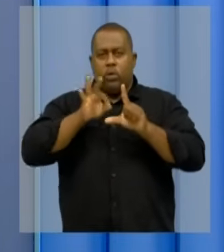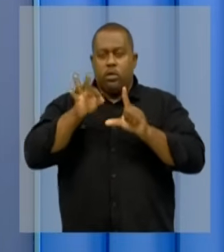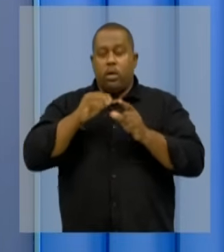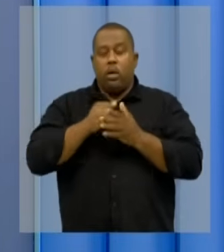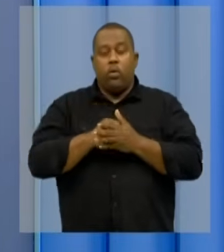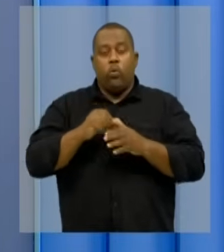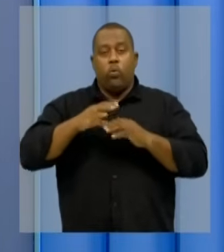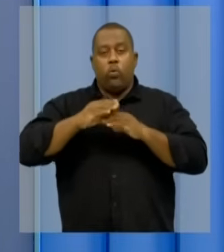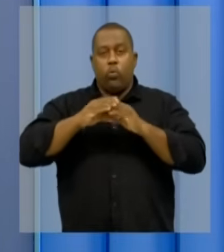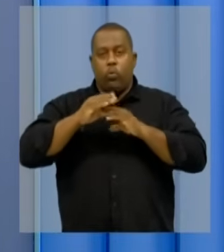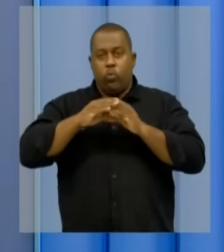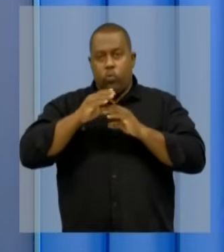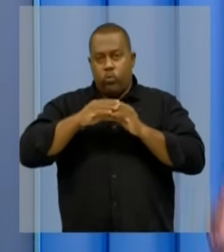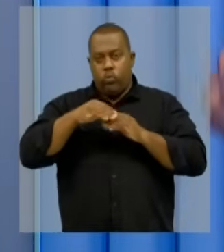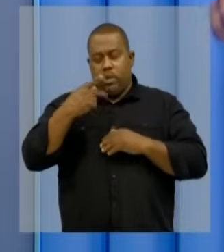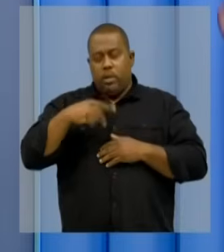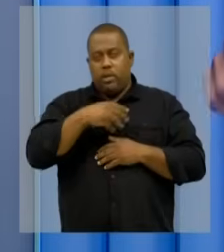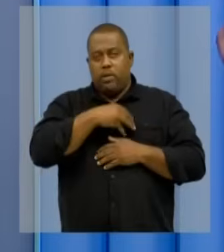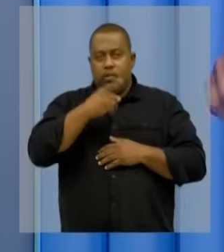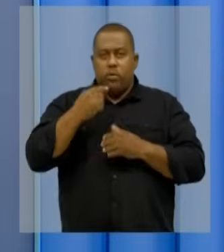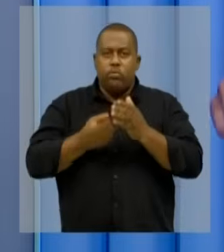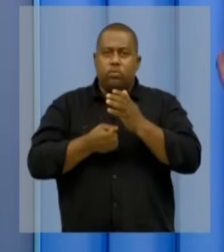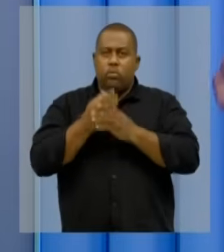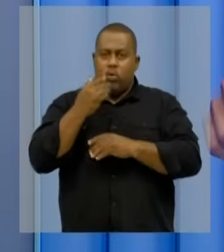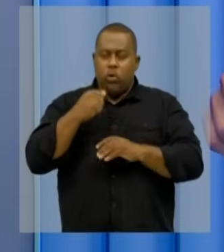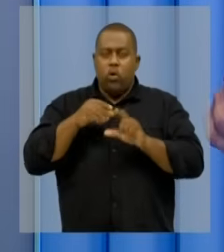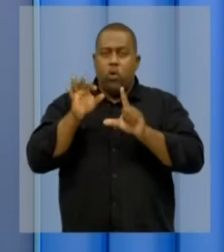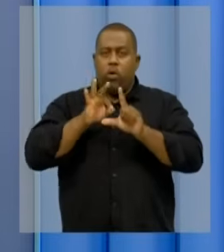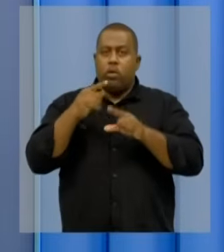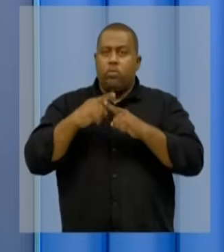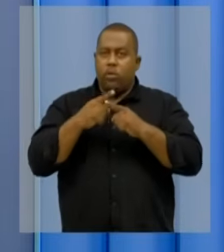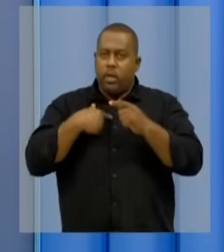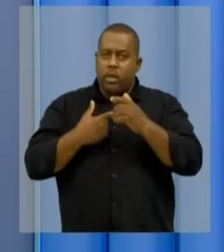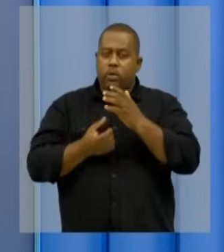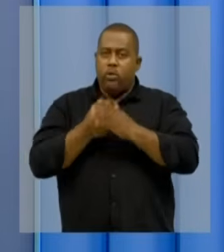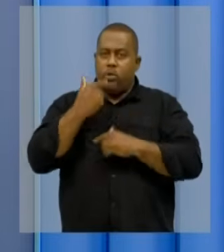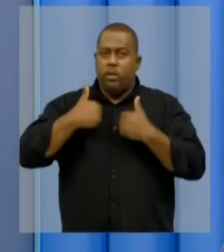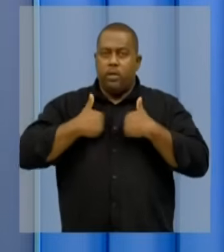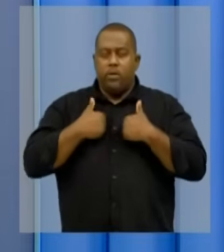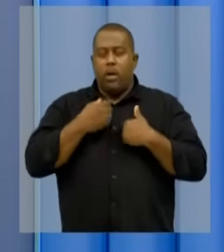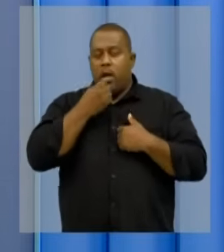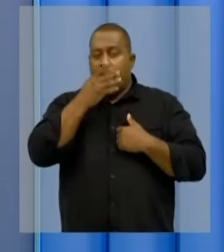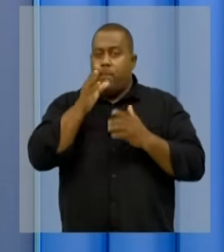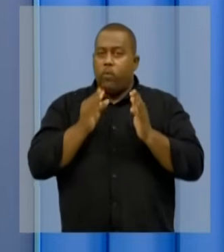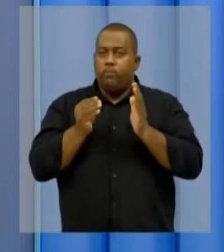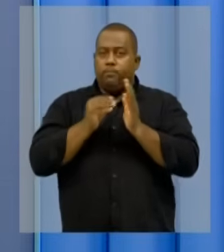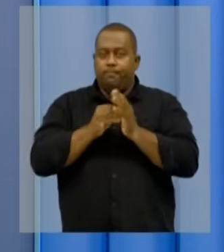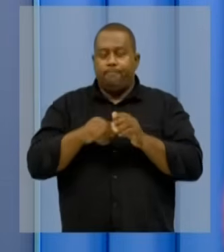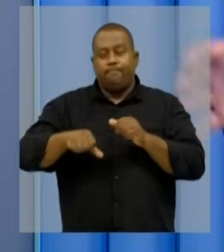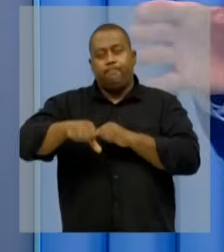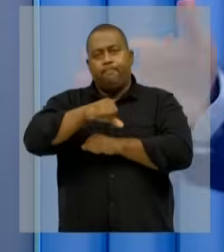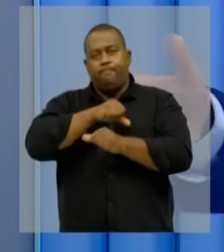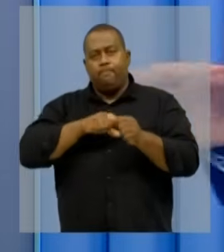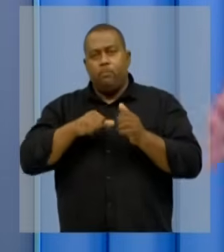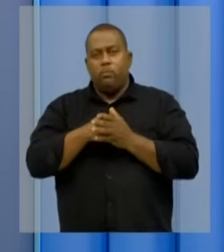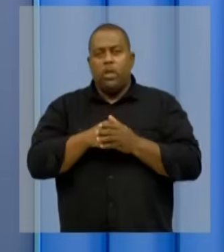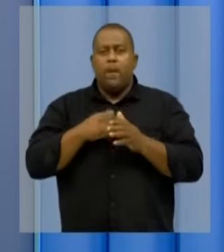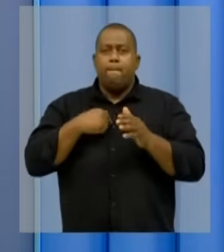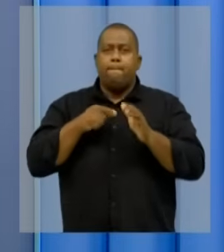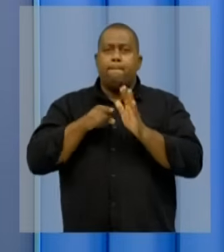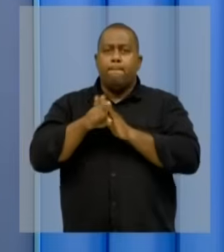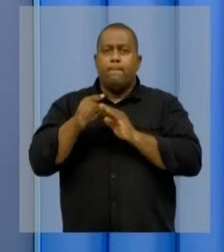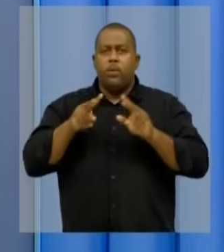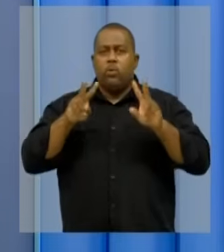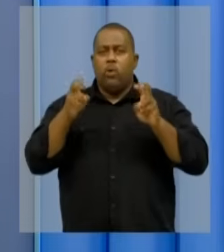Salvador passou a ter cotas porque eu coloquei lá. Então é bom registrar isso. Agora, eu lhe perguntei